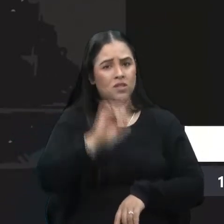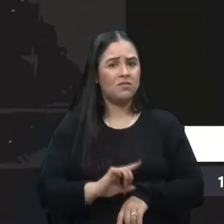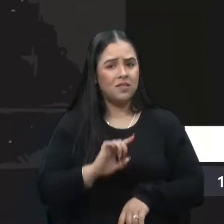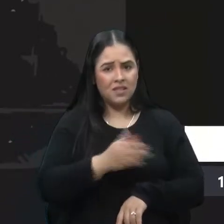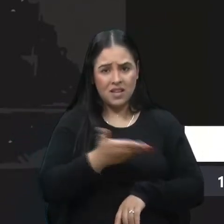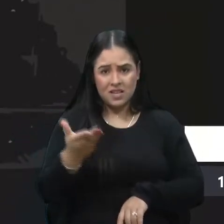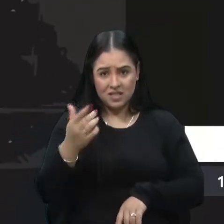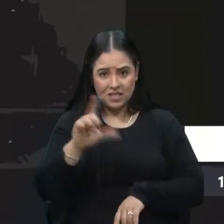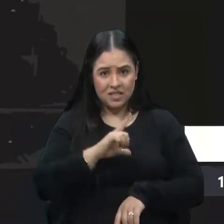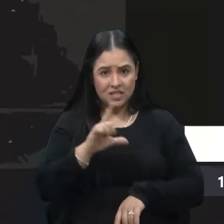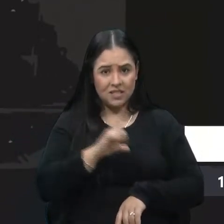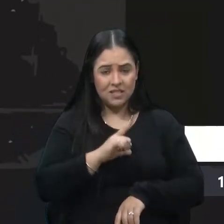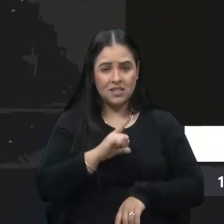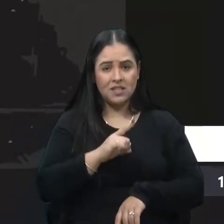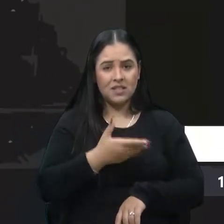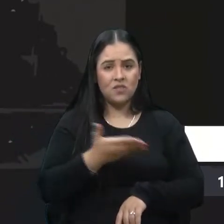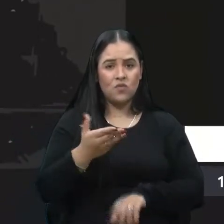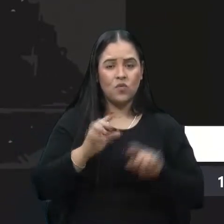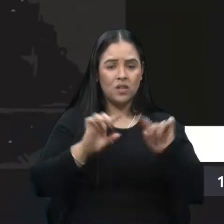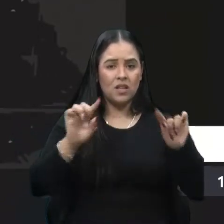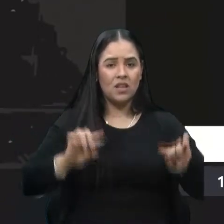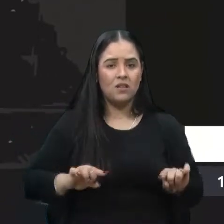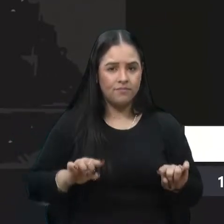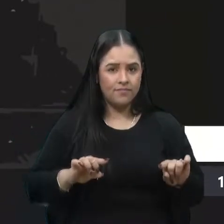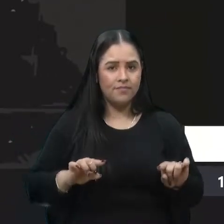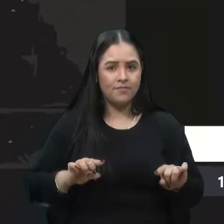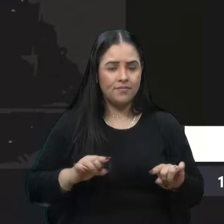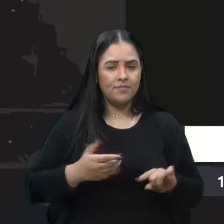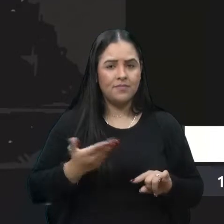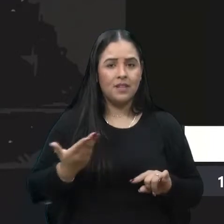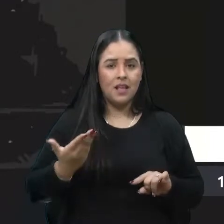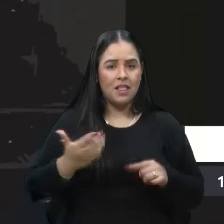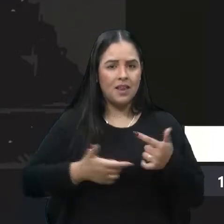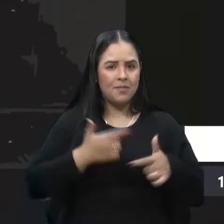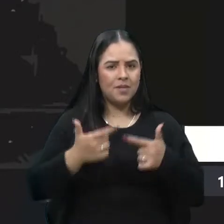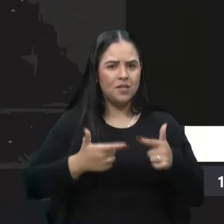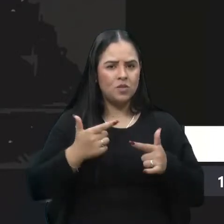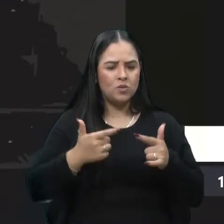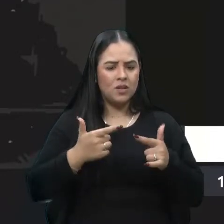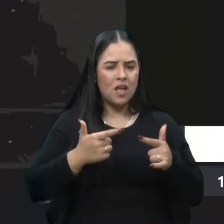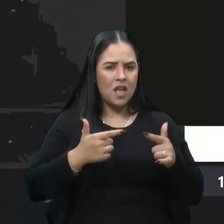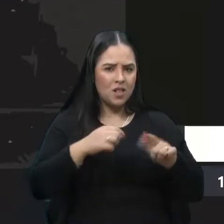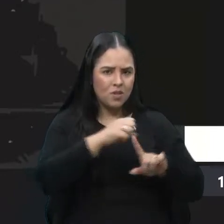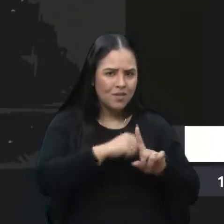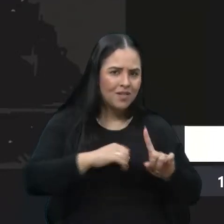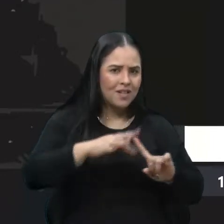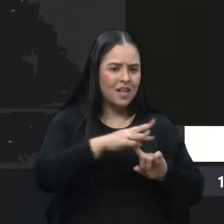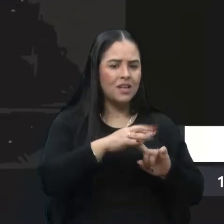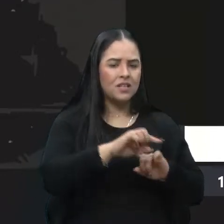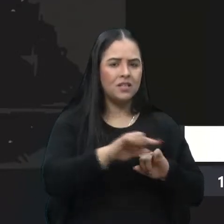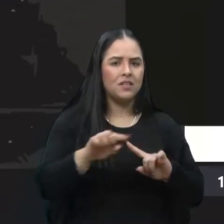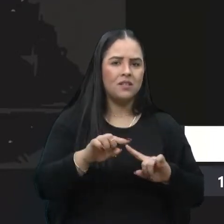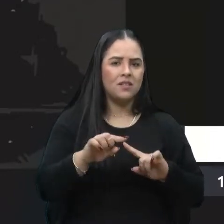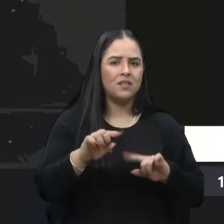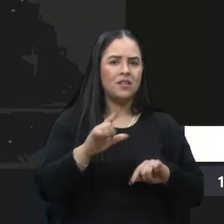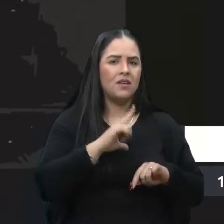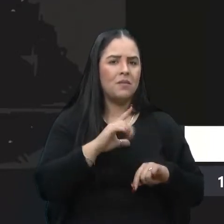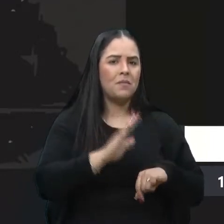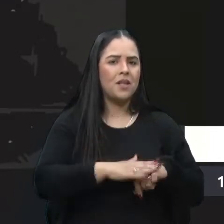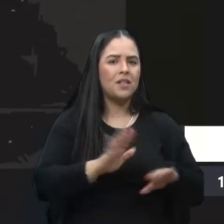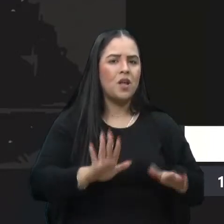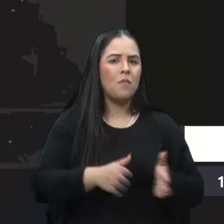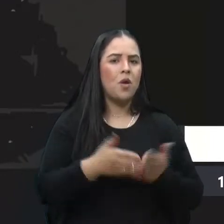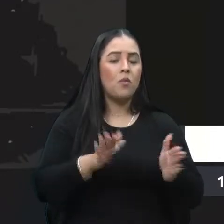têm e que são os servidores que estão atendendo a ponta da sociedade. Os que hoje estão empobrecidos, por exemplo, falem